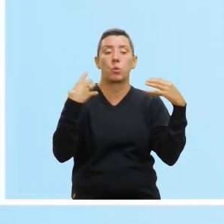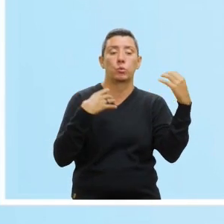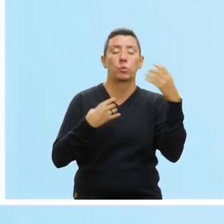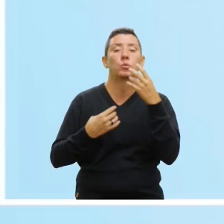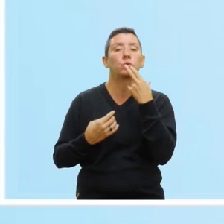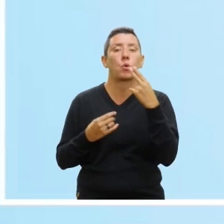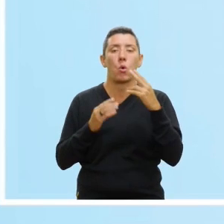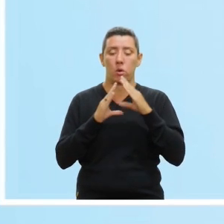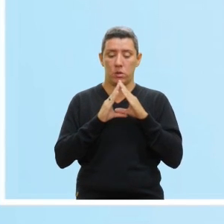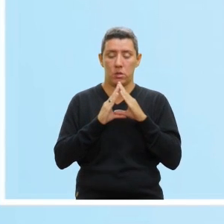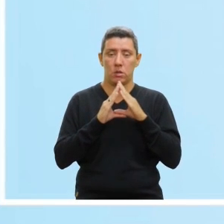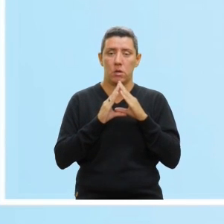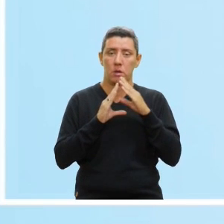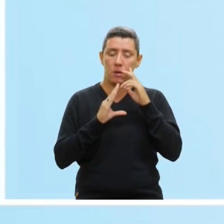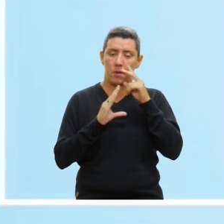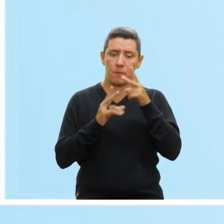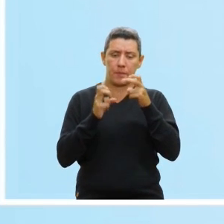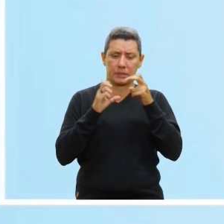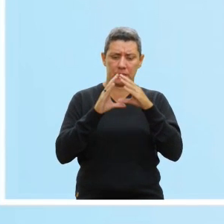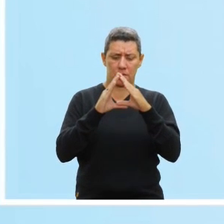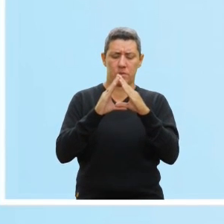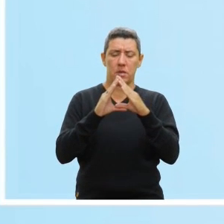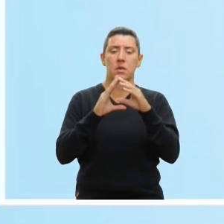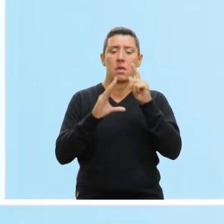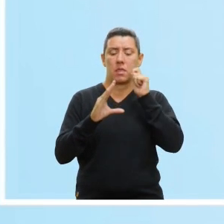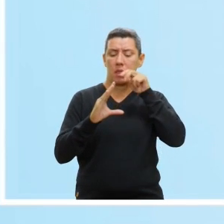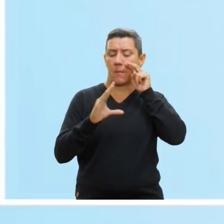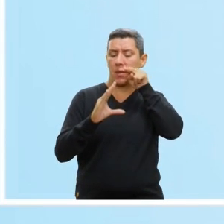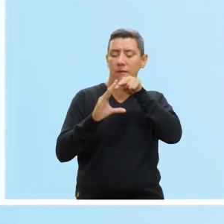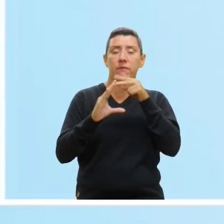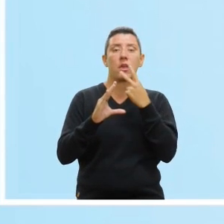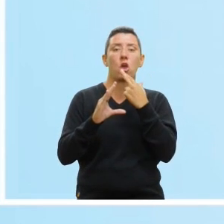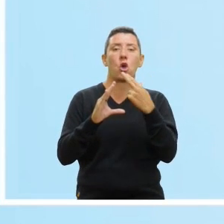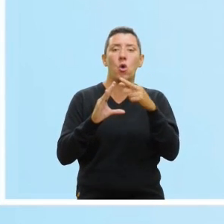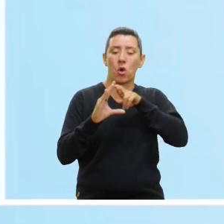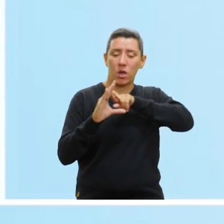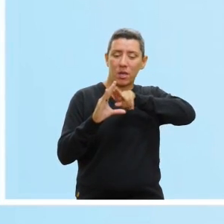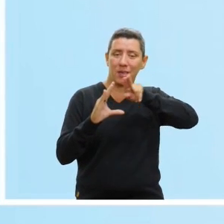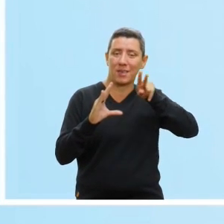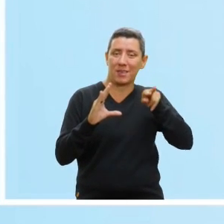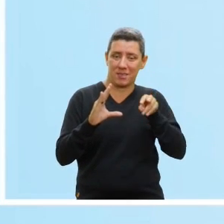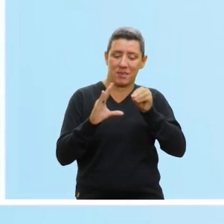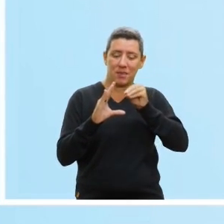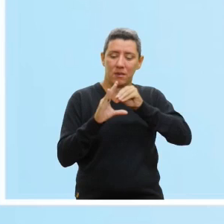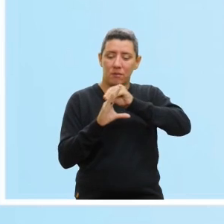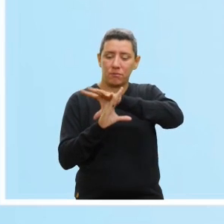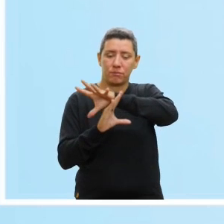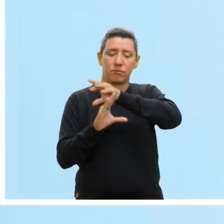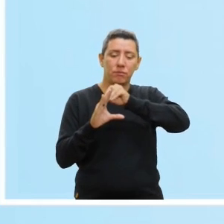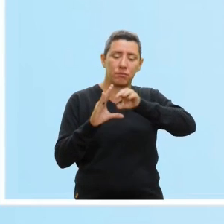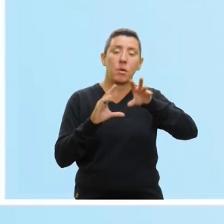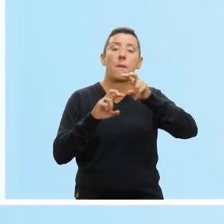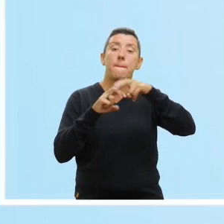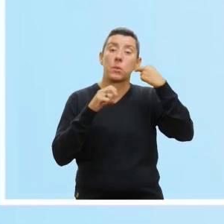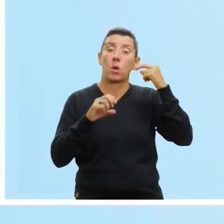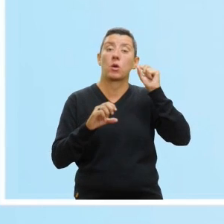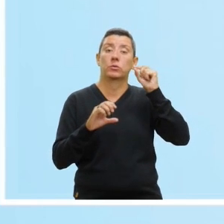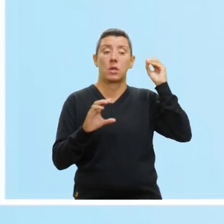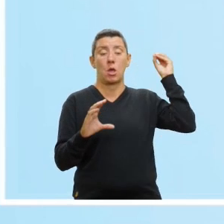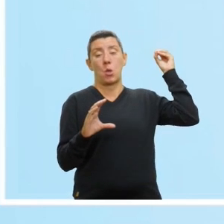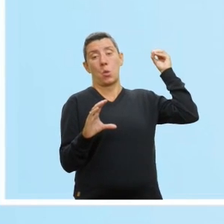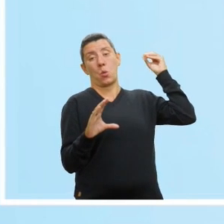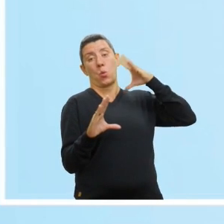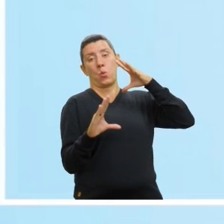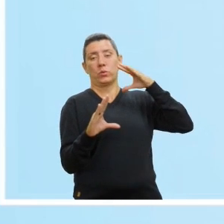se separando e você enxergar cor a cor. Tá? Basicamente, por quê? Porque cada comprimento de onda, tá? Cada frequência,